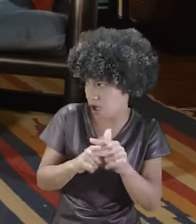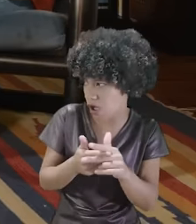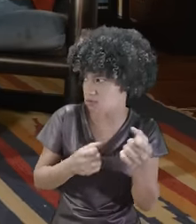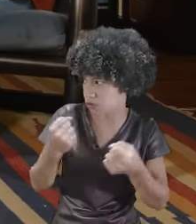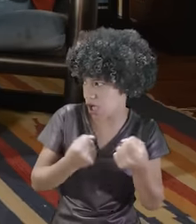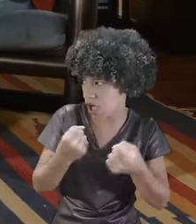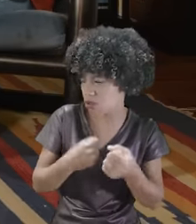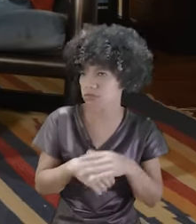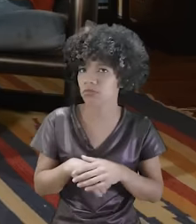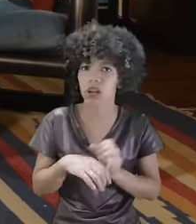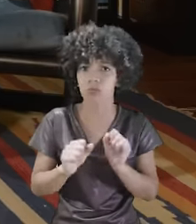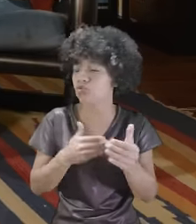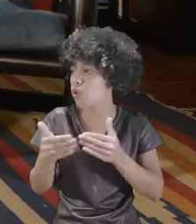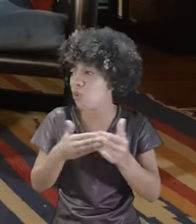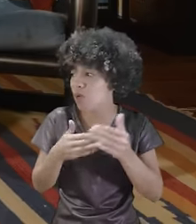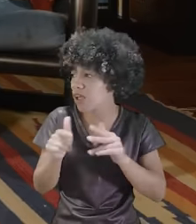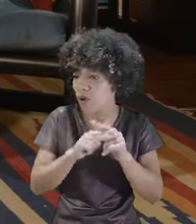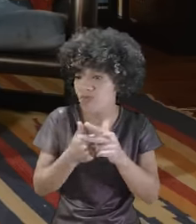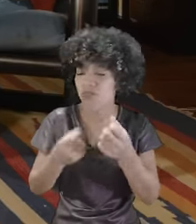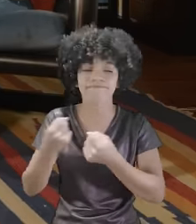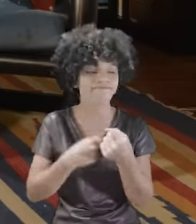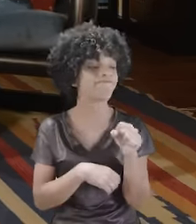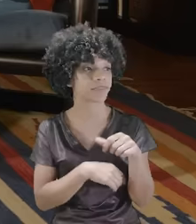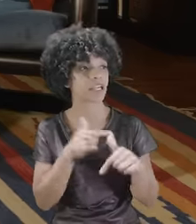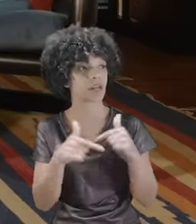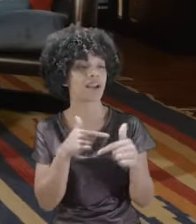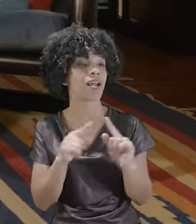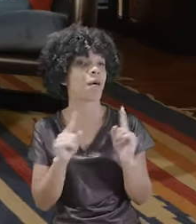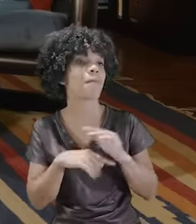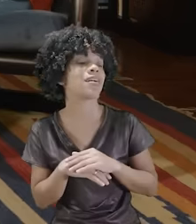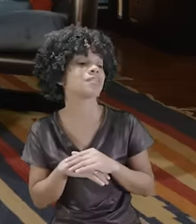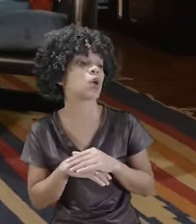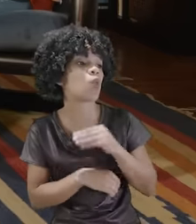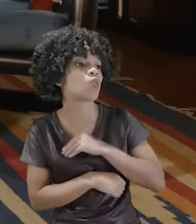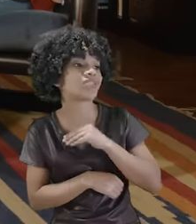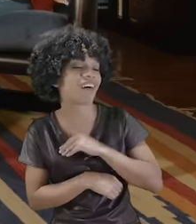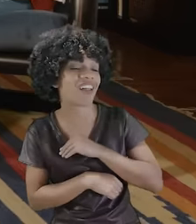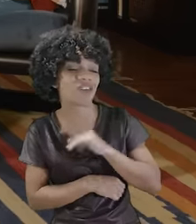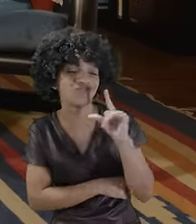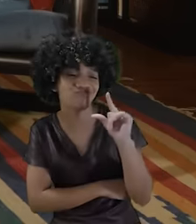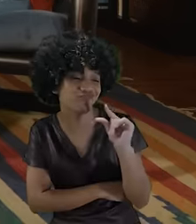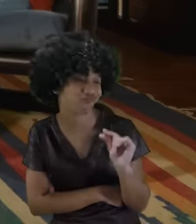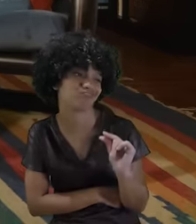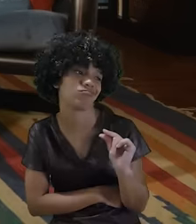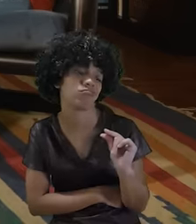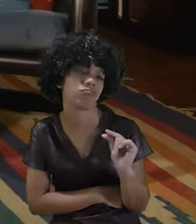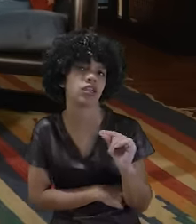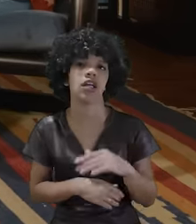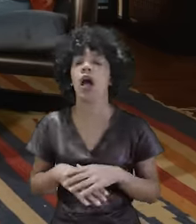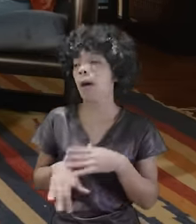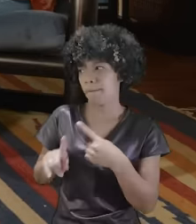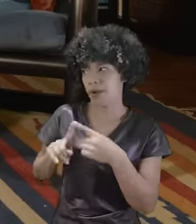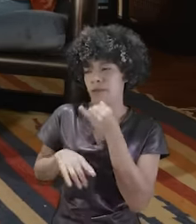de carro também trabalhar com qualquer carro ele tava trabalhando mas o que eles pagam muito pouco porque assim